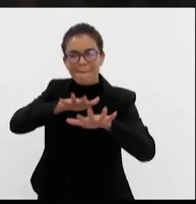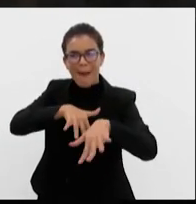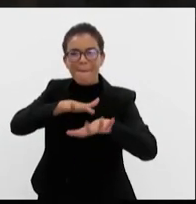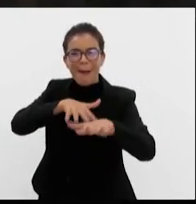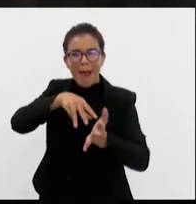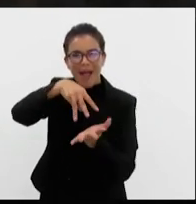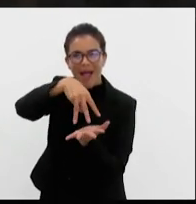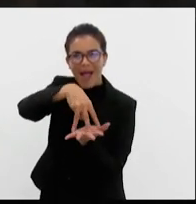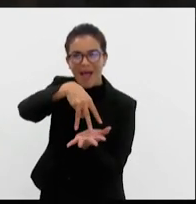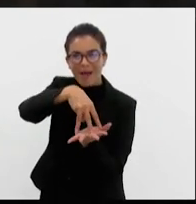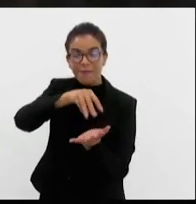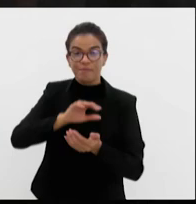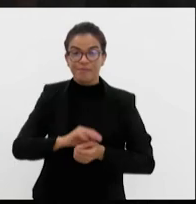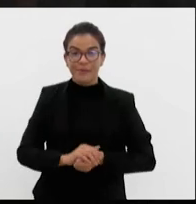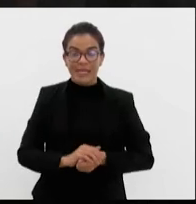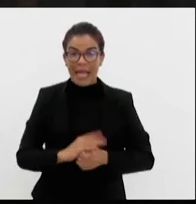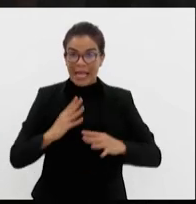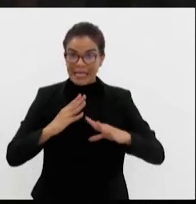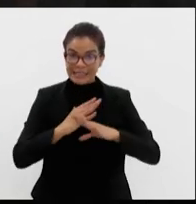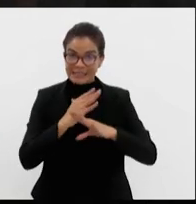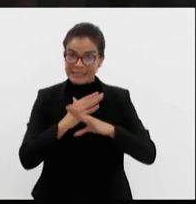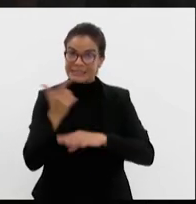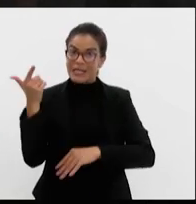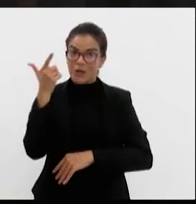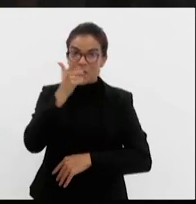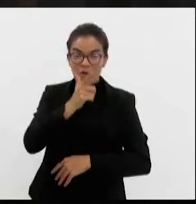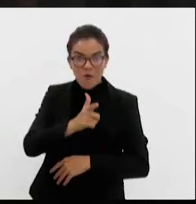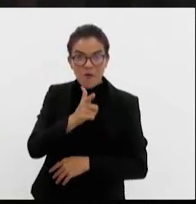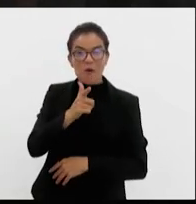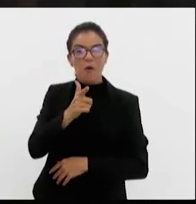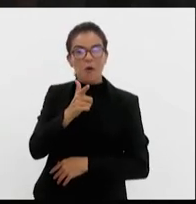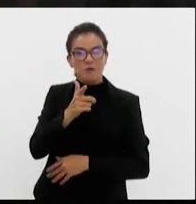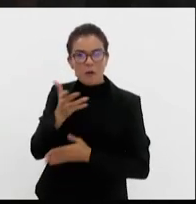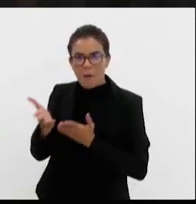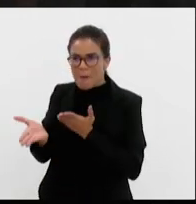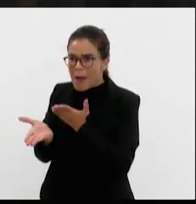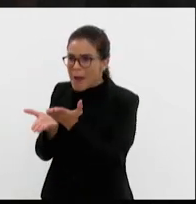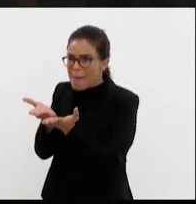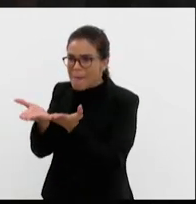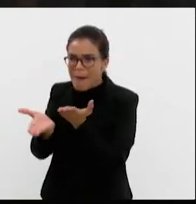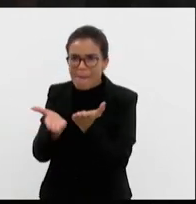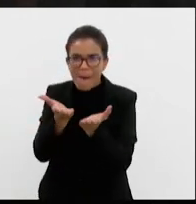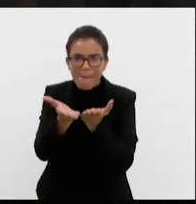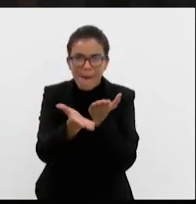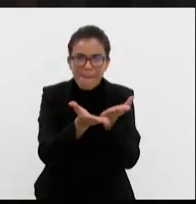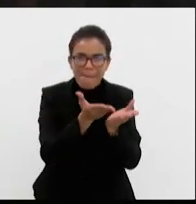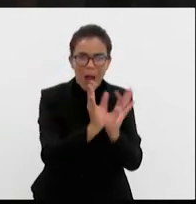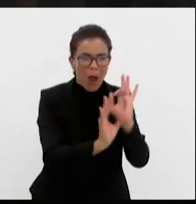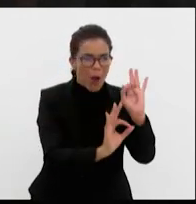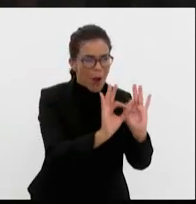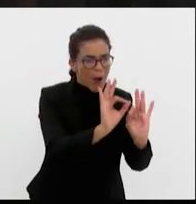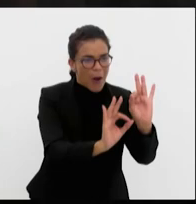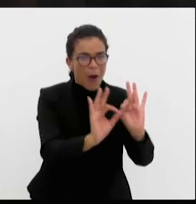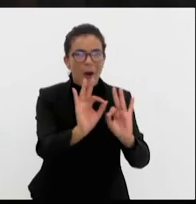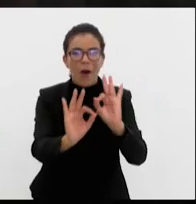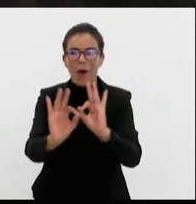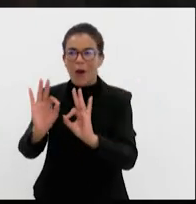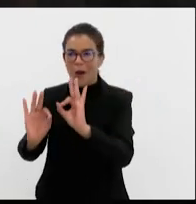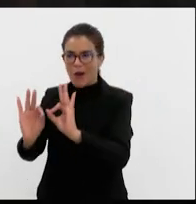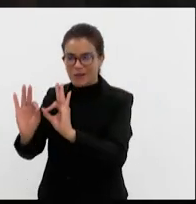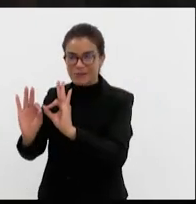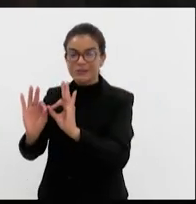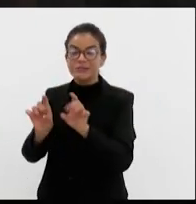A cidade deu conta disso tudo, sob forma da sua organização